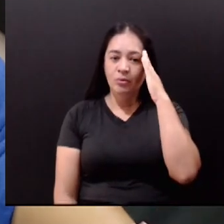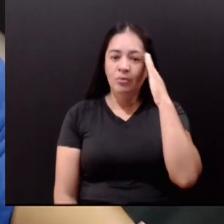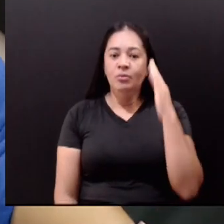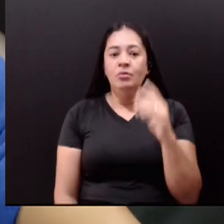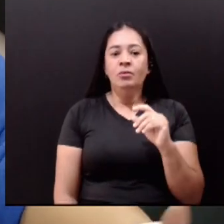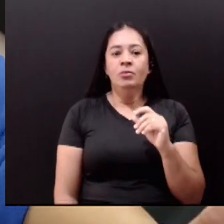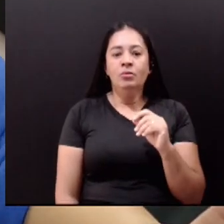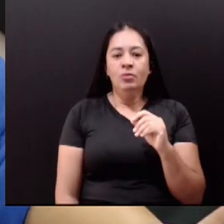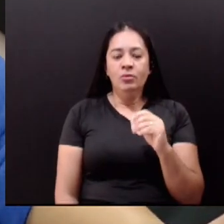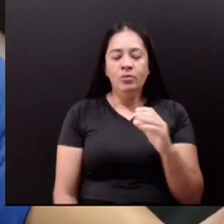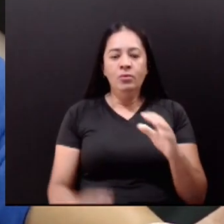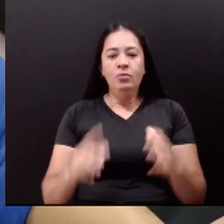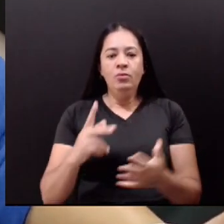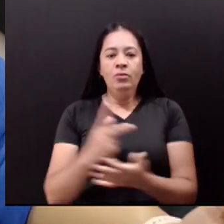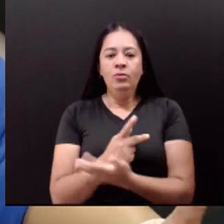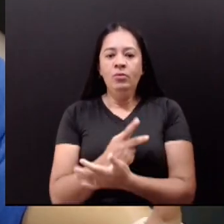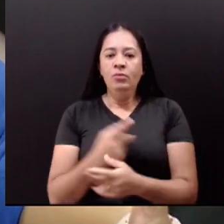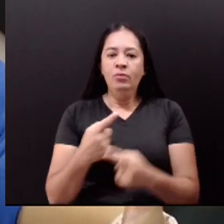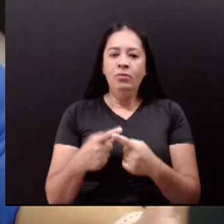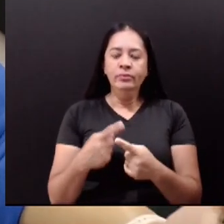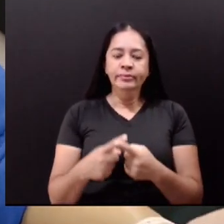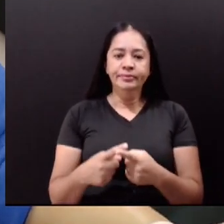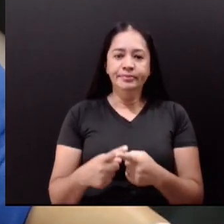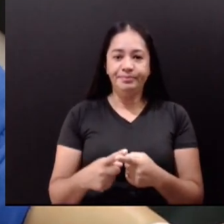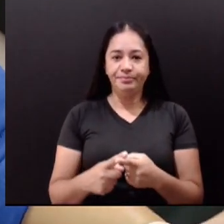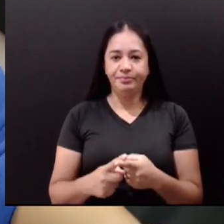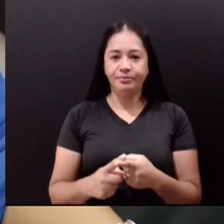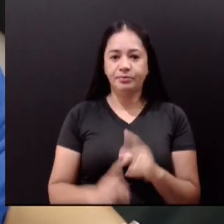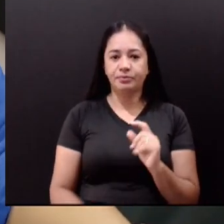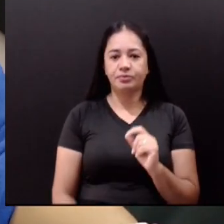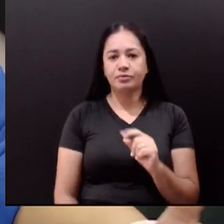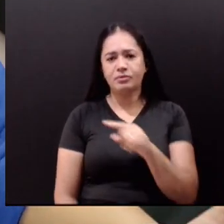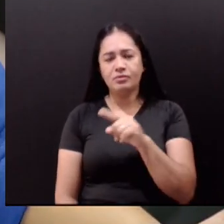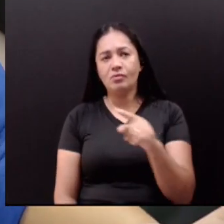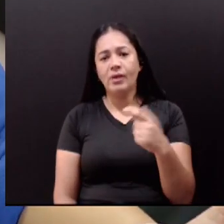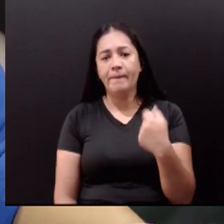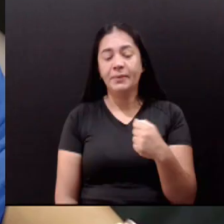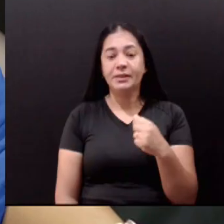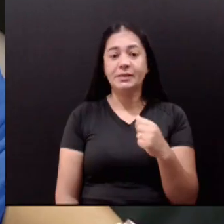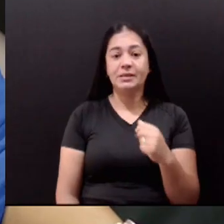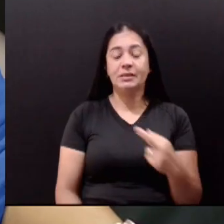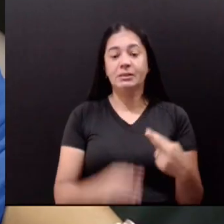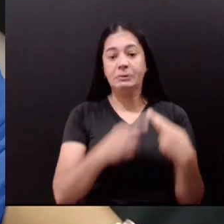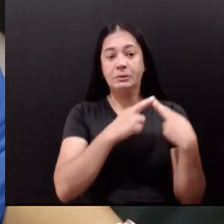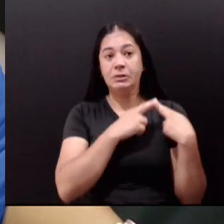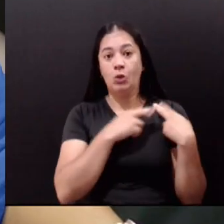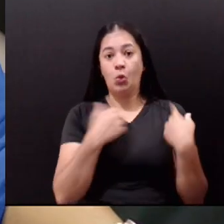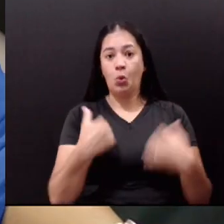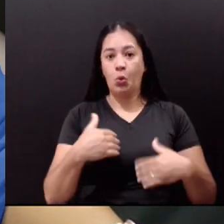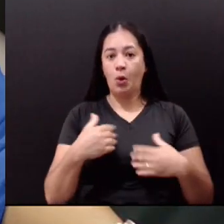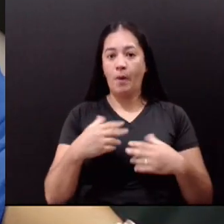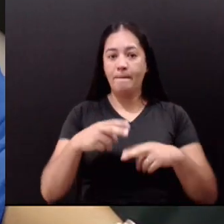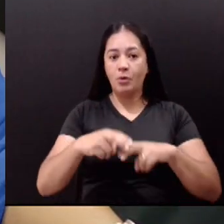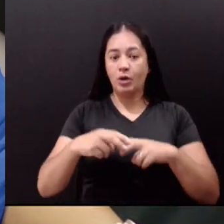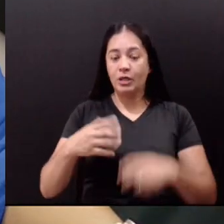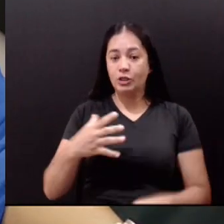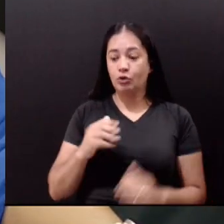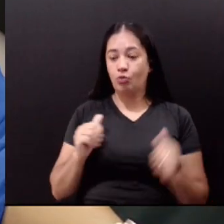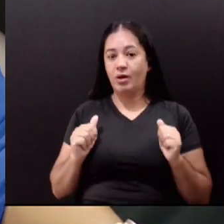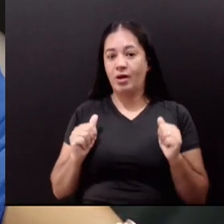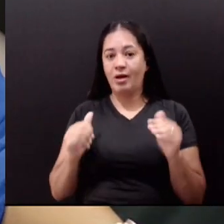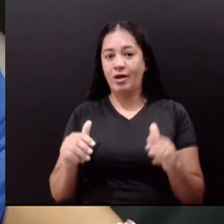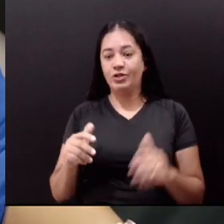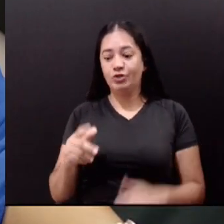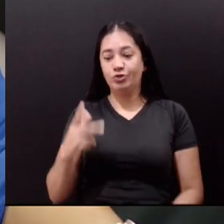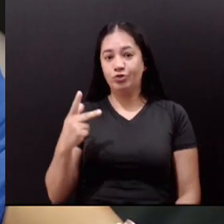situação, porque pode ser que você tenha que responder aí por uma ação que aconteceu porque o filho